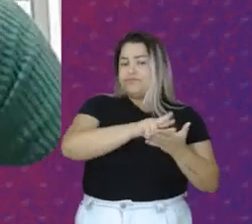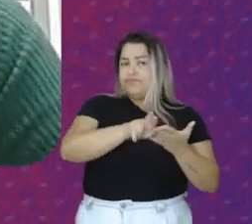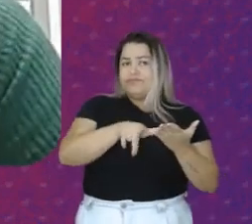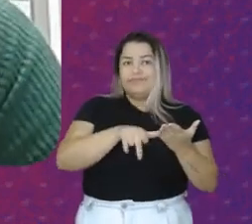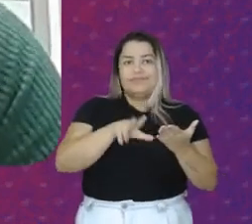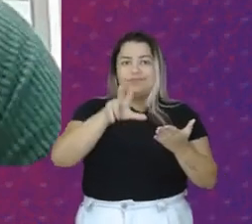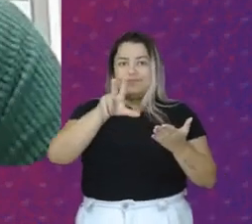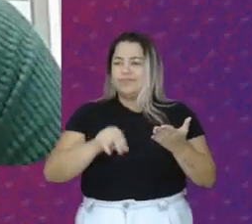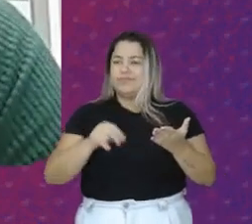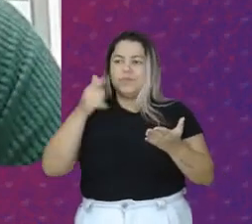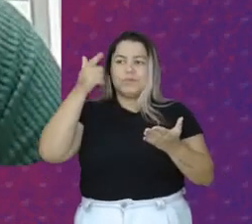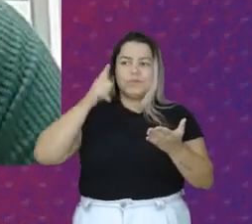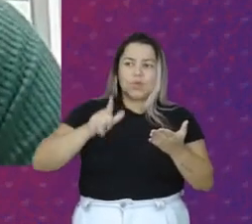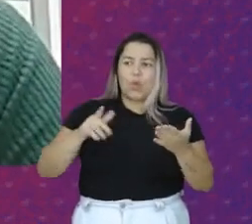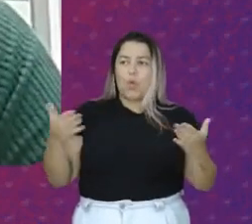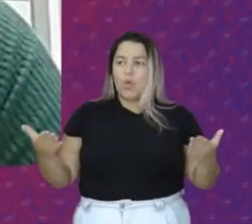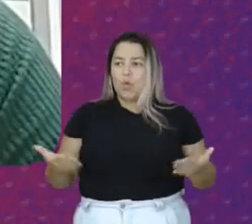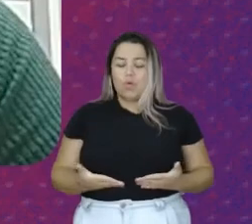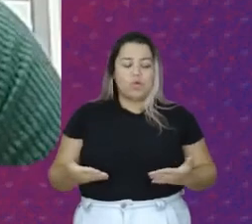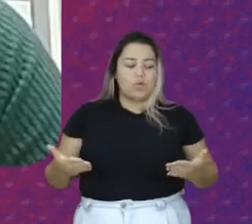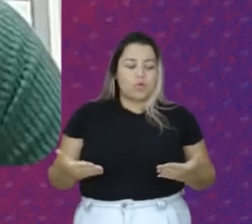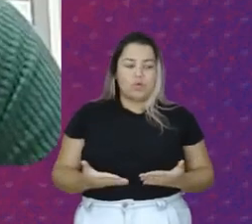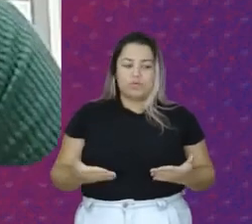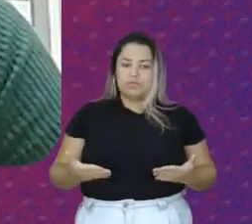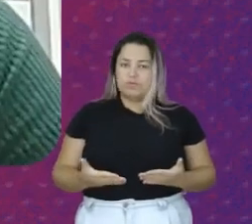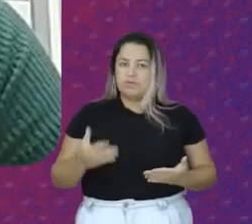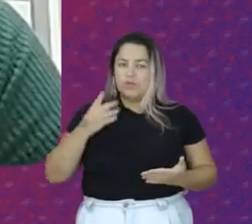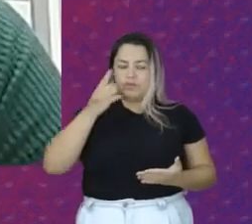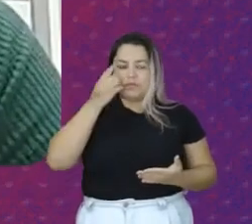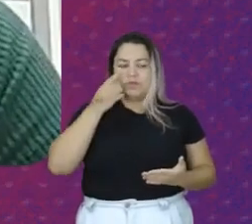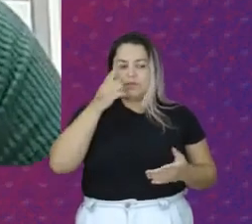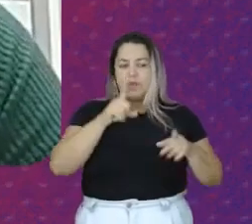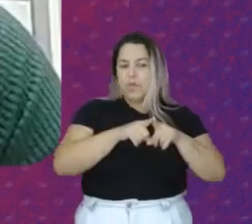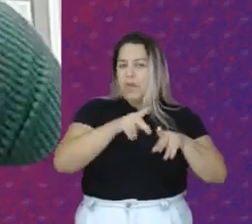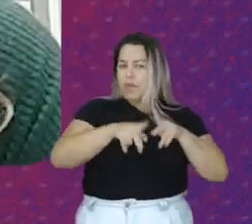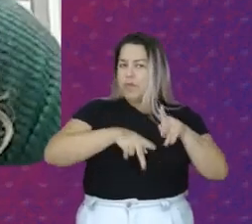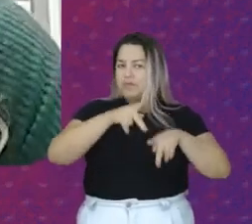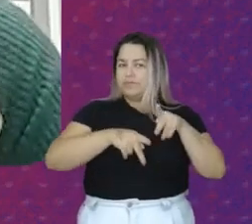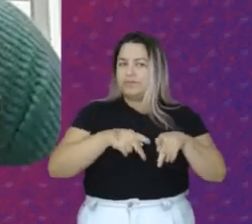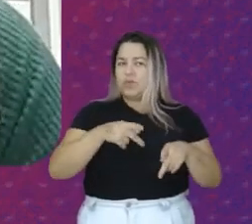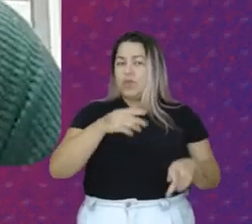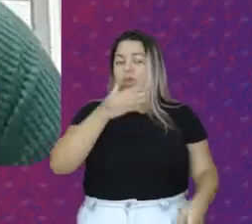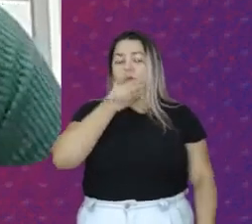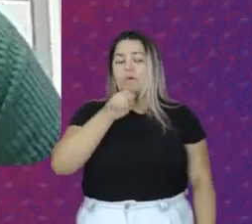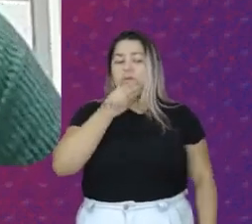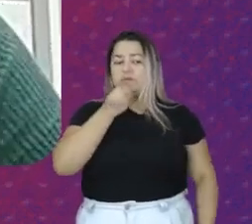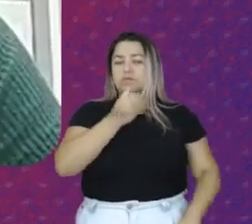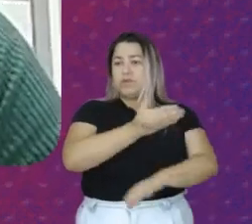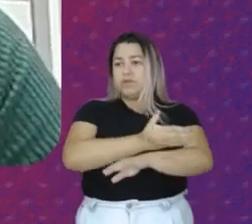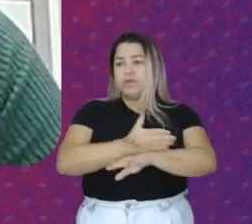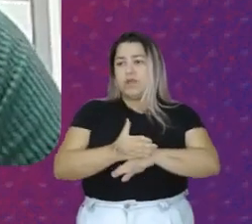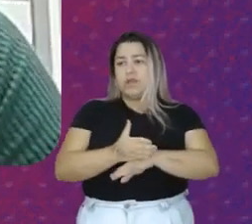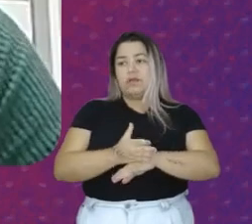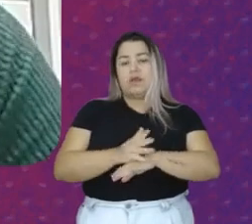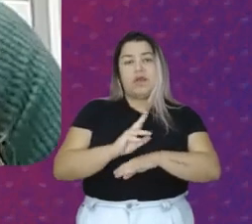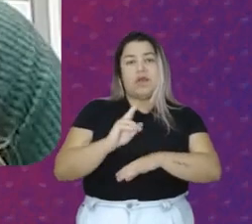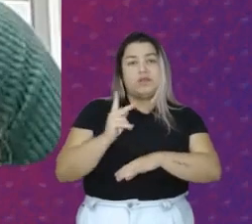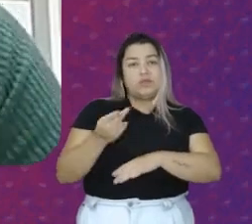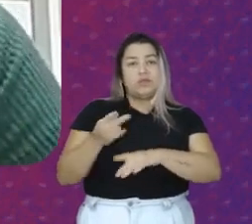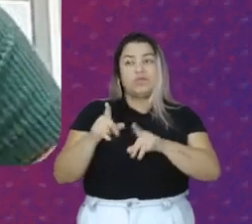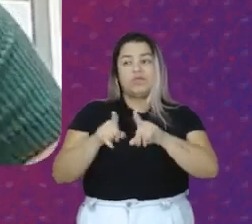não reflete. Hoje, a maioria do parlamento ela é uma população, são homens brancos heterossexuais, né, de